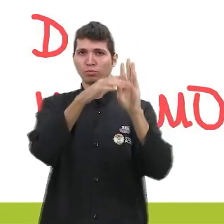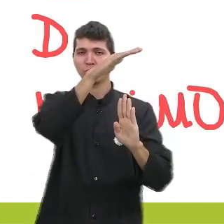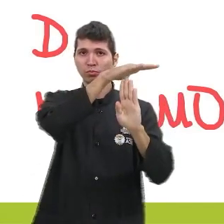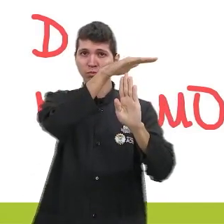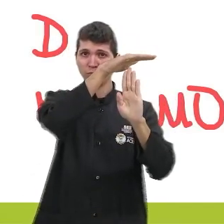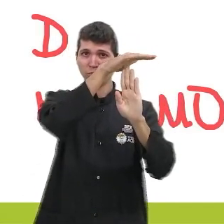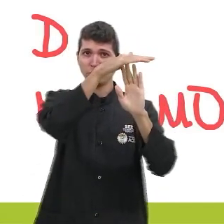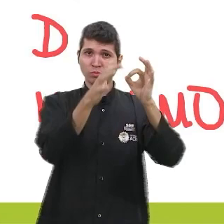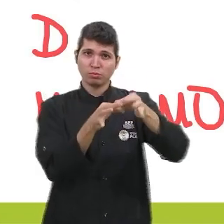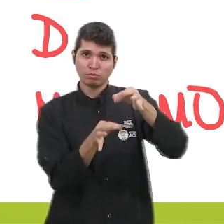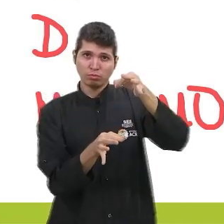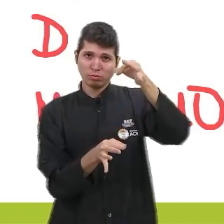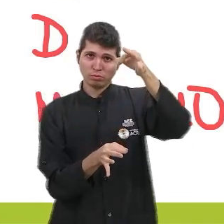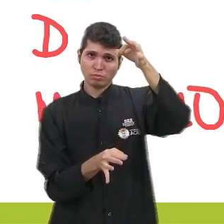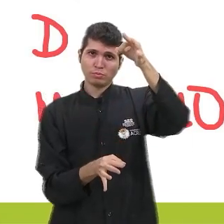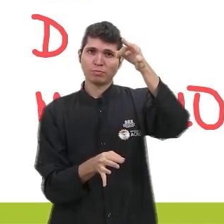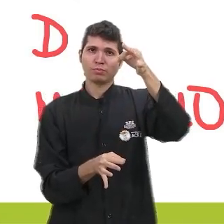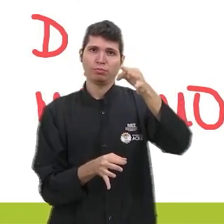de aplicação.